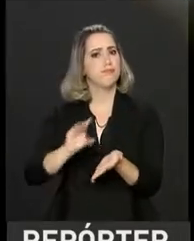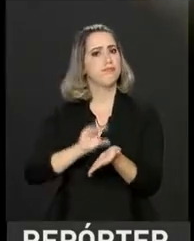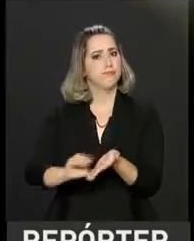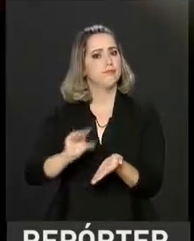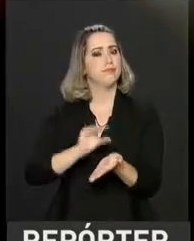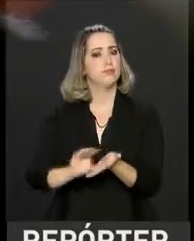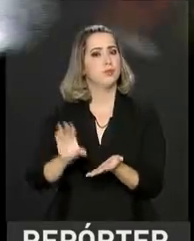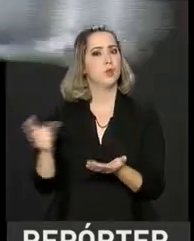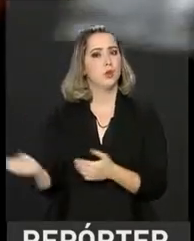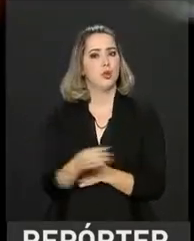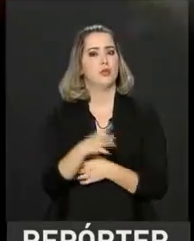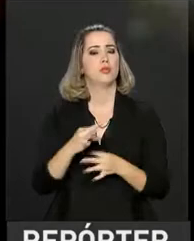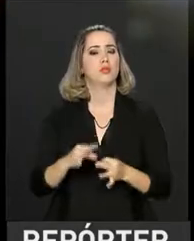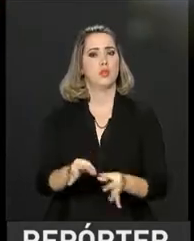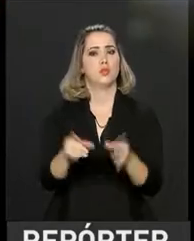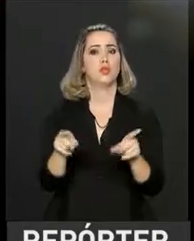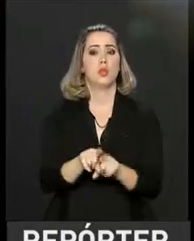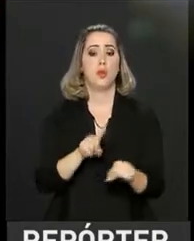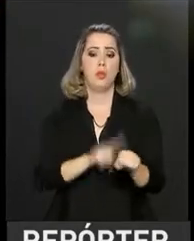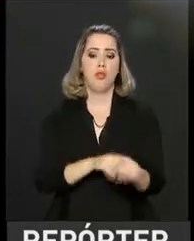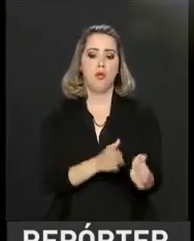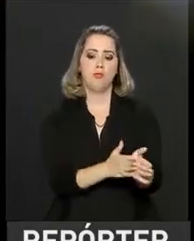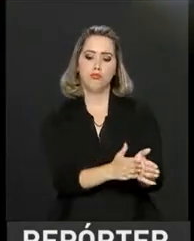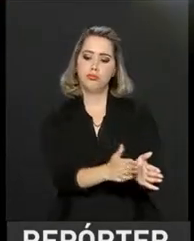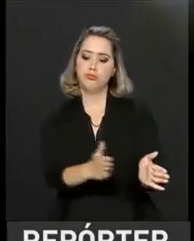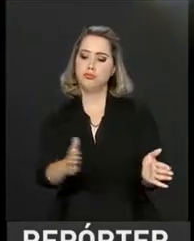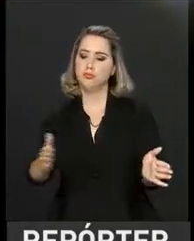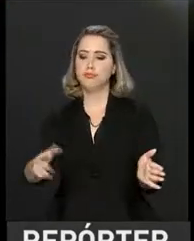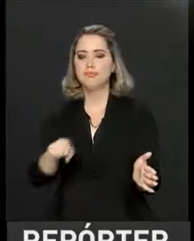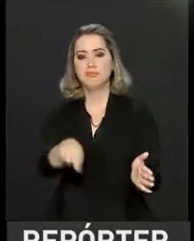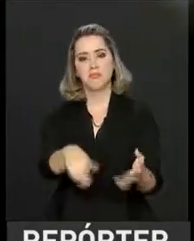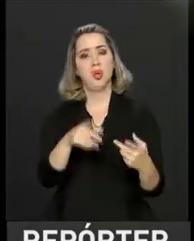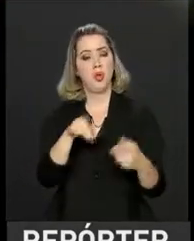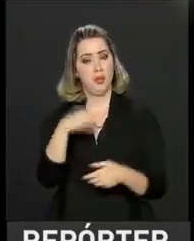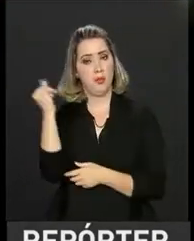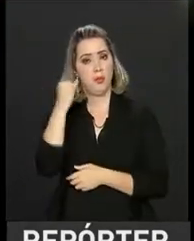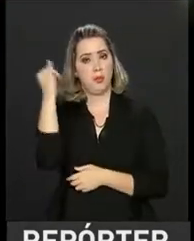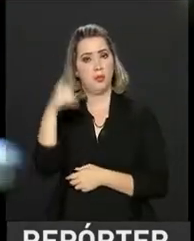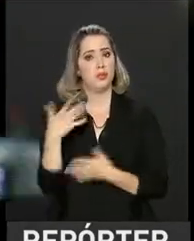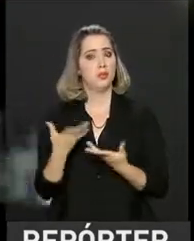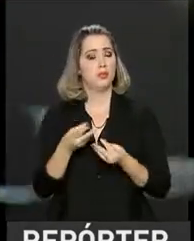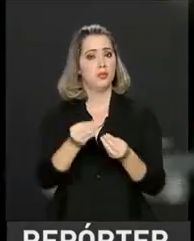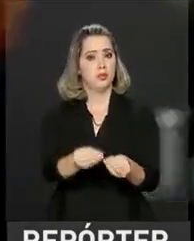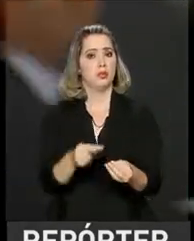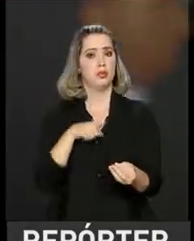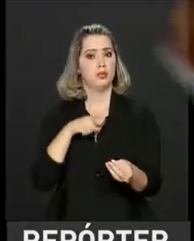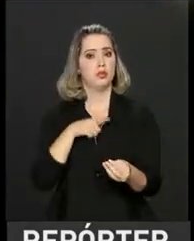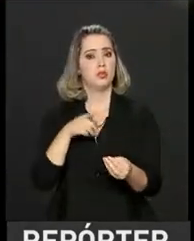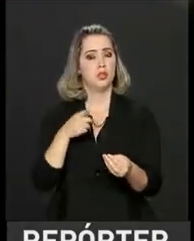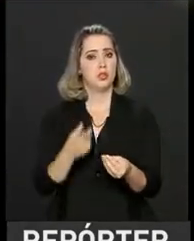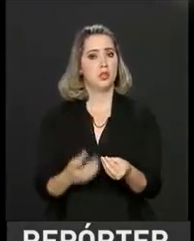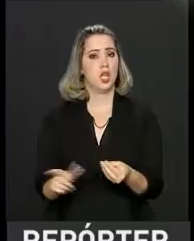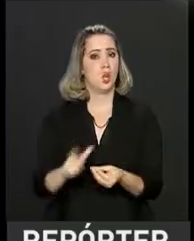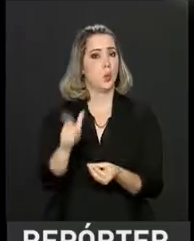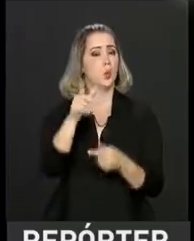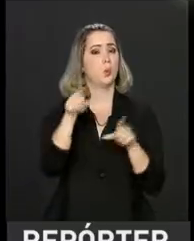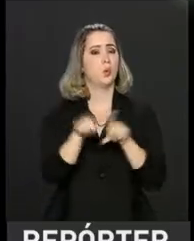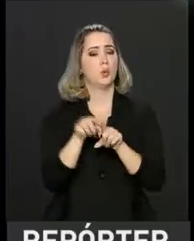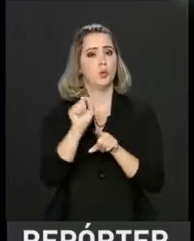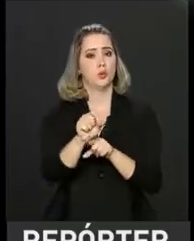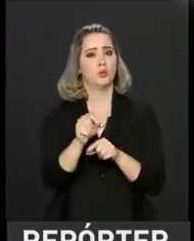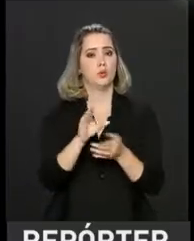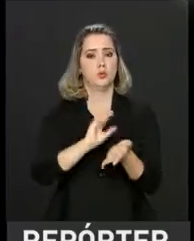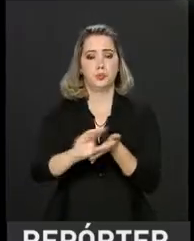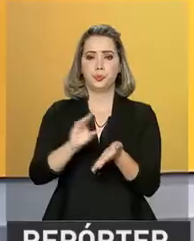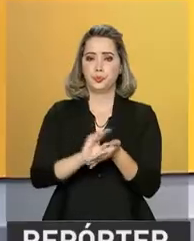modernizar mais que ele tem um prazo maior para compensar e ea ver uma amortização adequada para esse